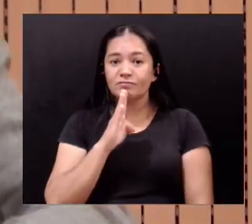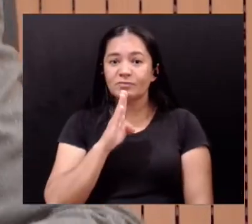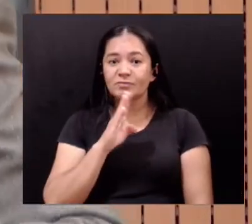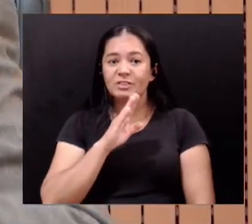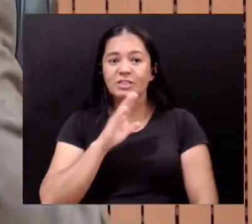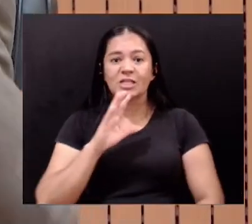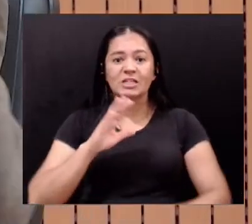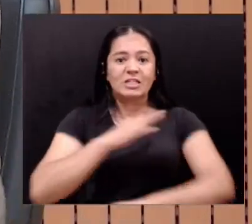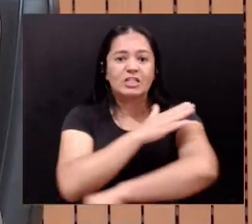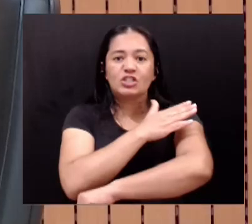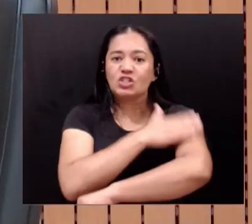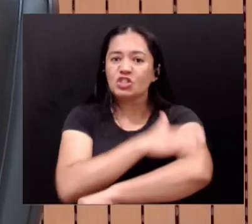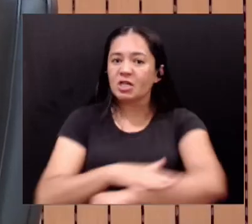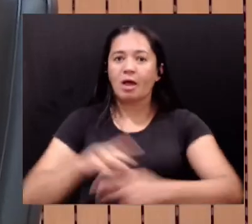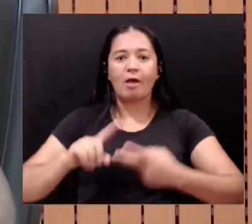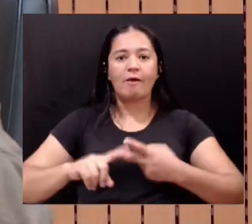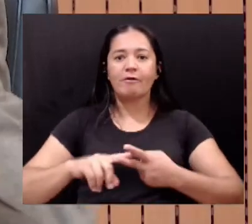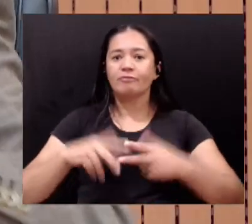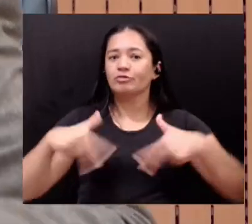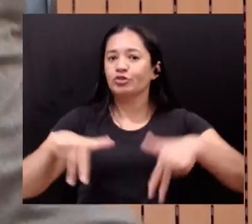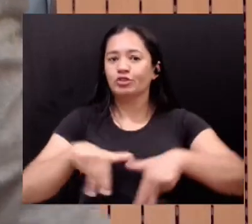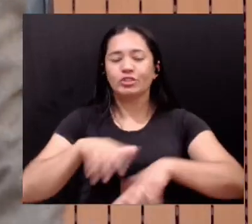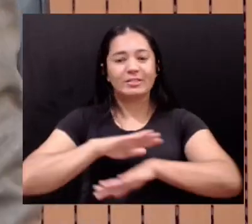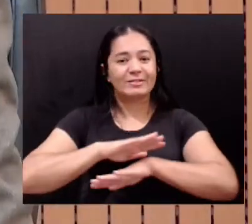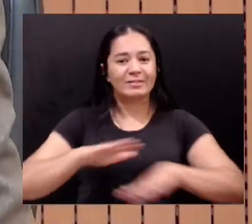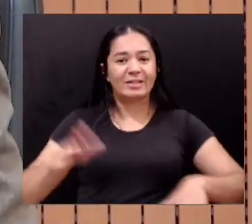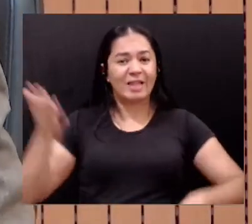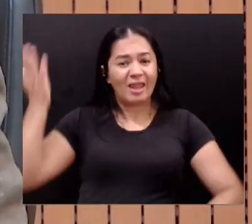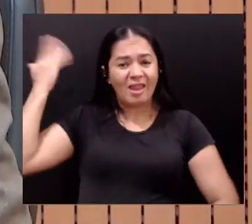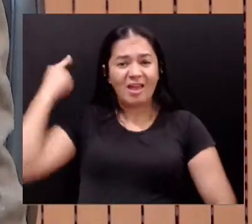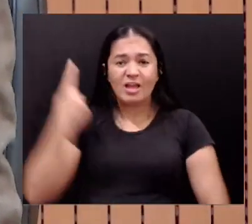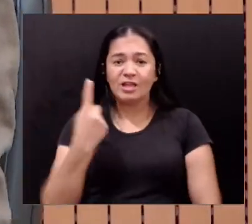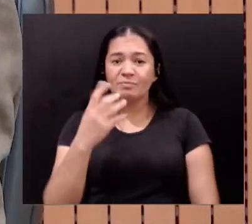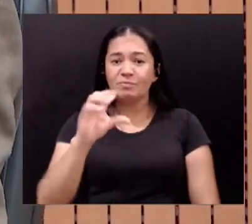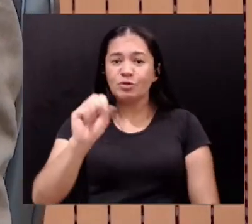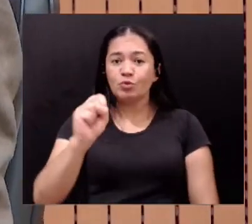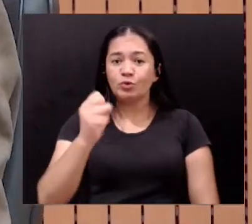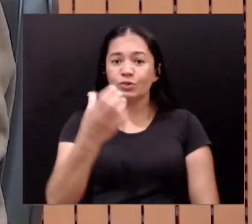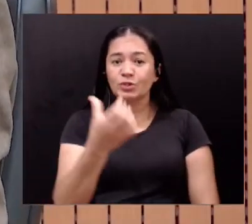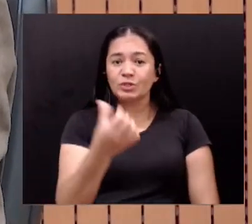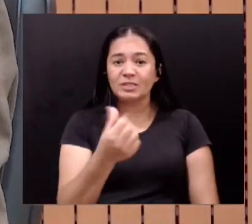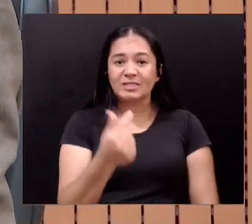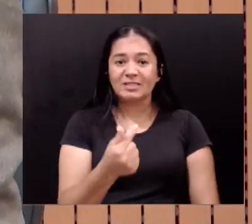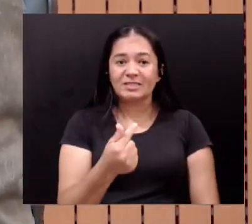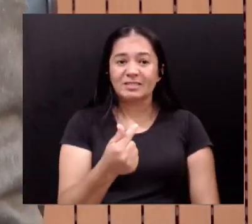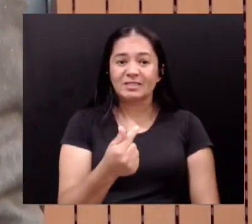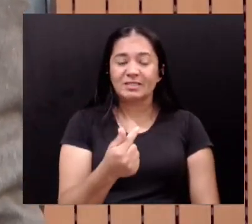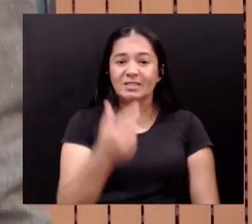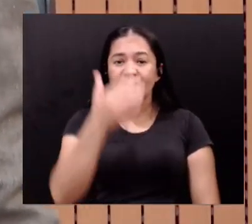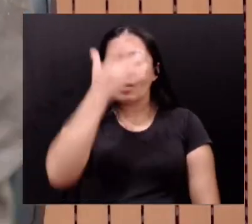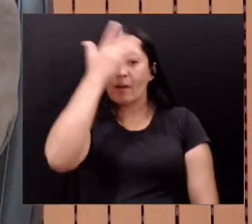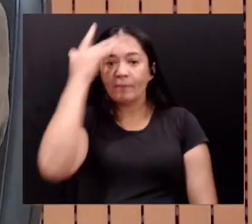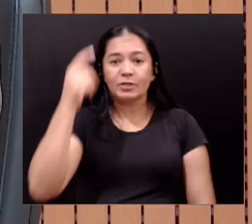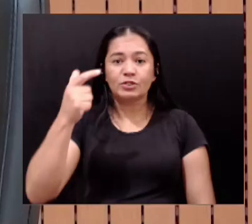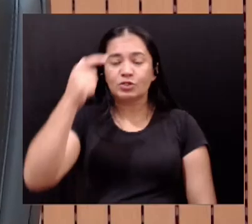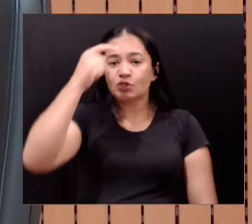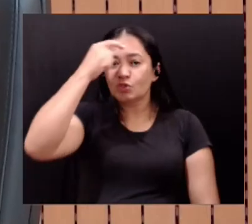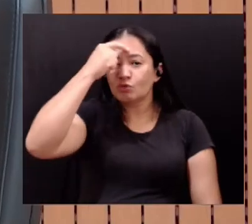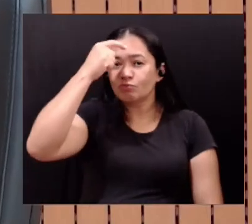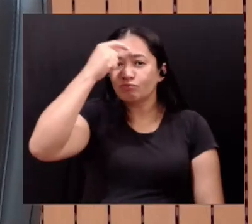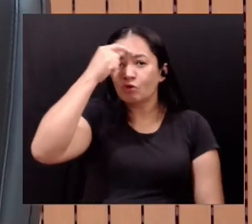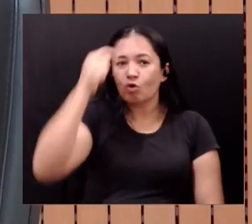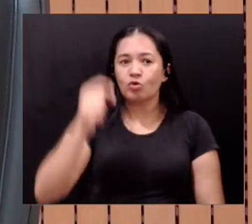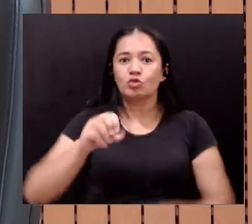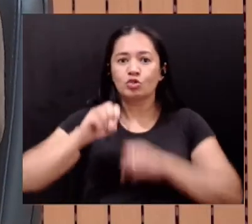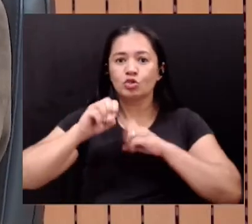e de gênero, lá atrás, em 1867. É alguém que tem uma concepção de ensino universal,